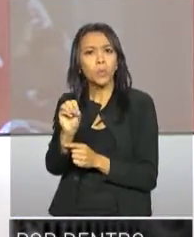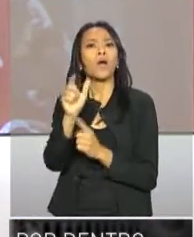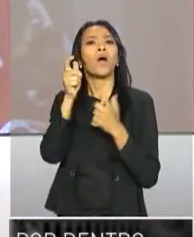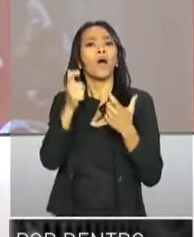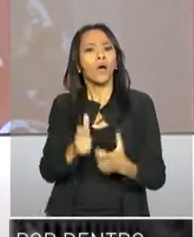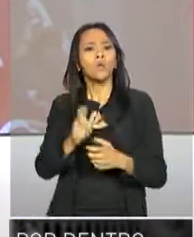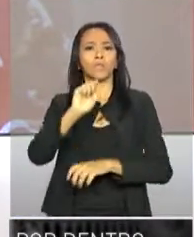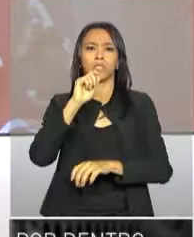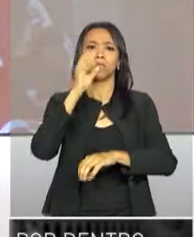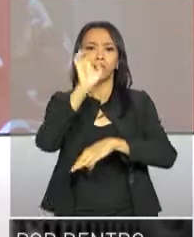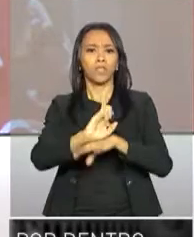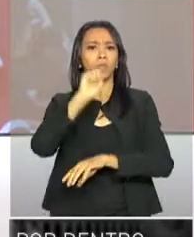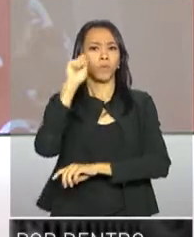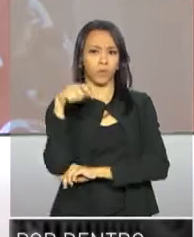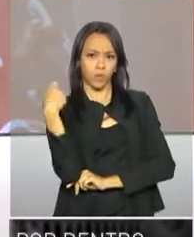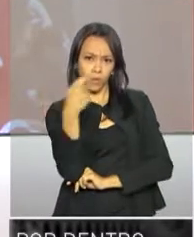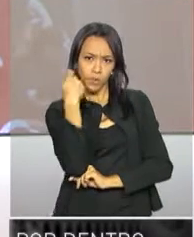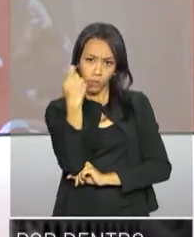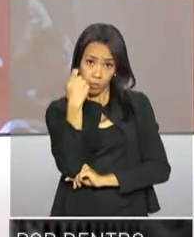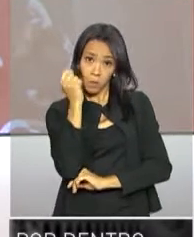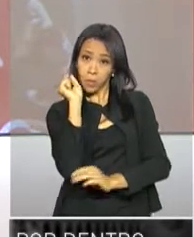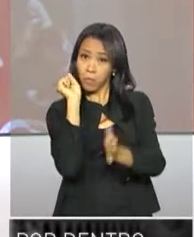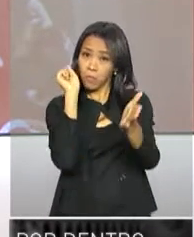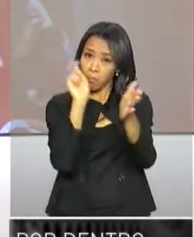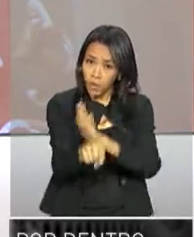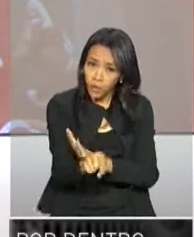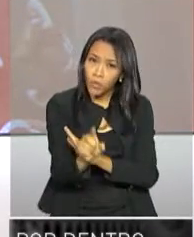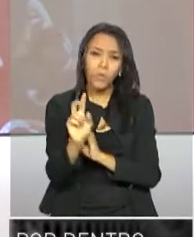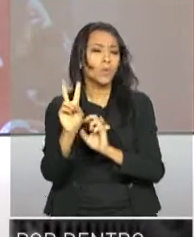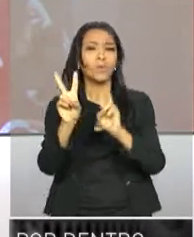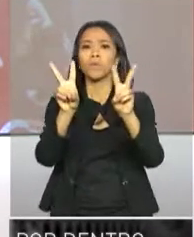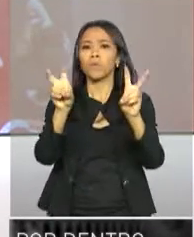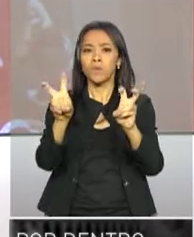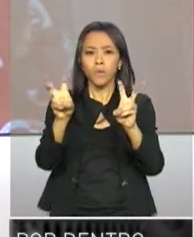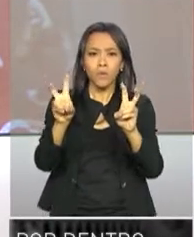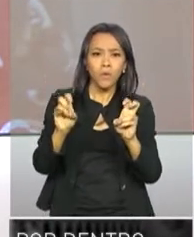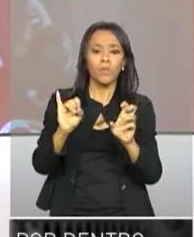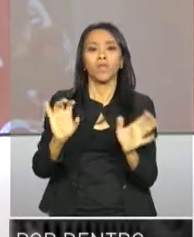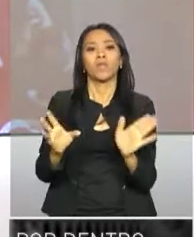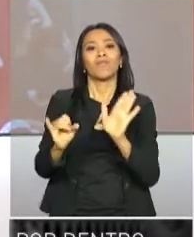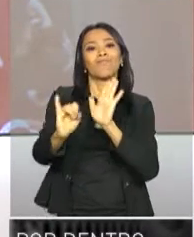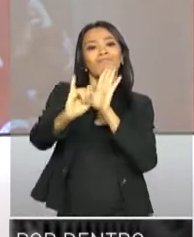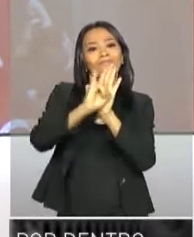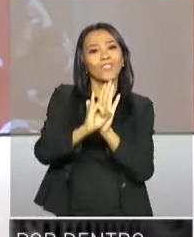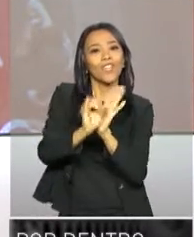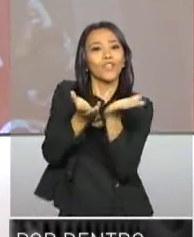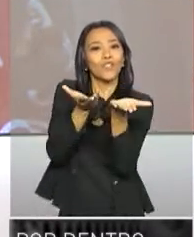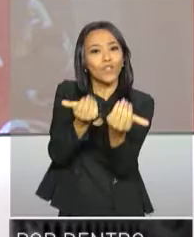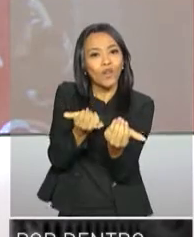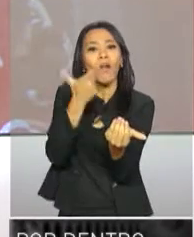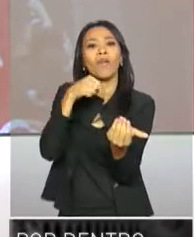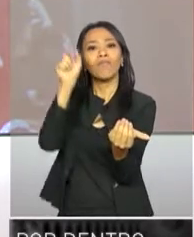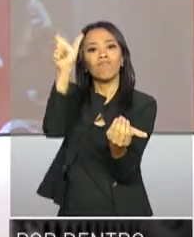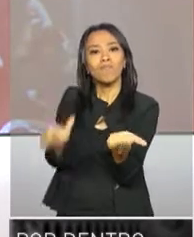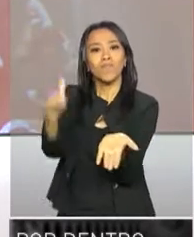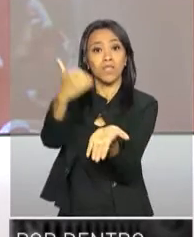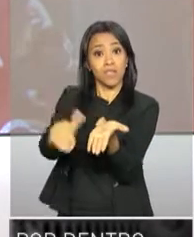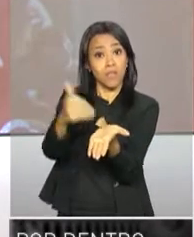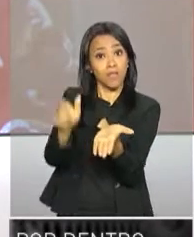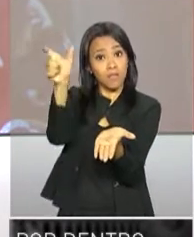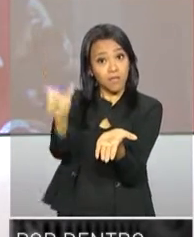do sul no rio grande do sul fez o seguinte questionamento sobre o programa identidade jovem ao secretário nacional da juventude